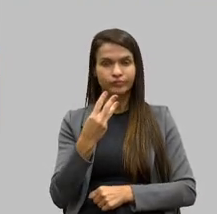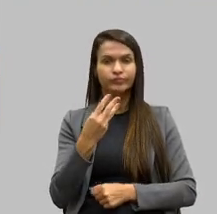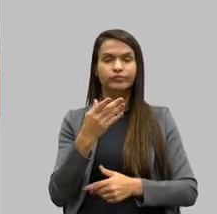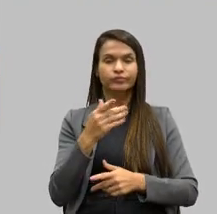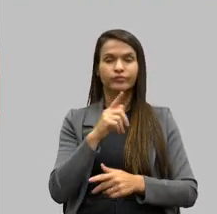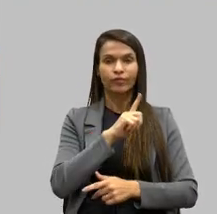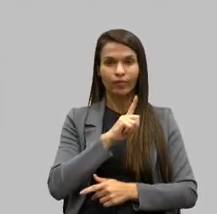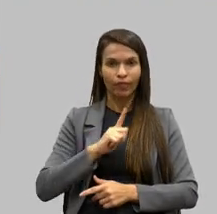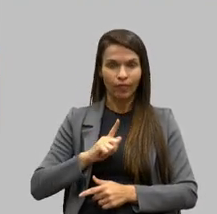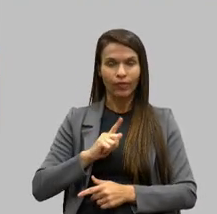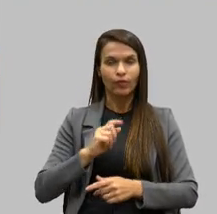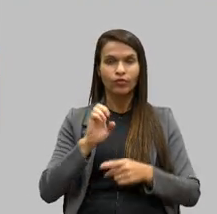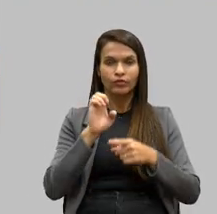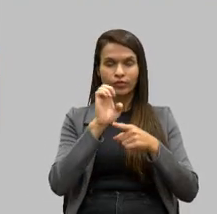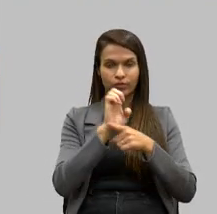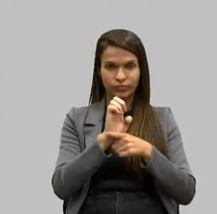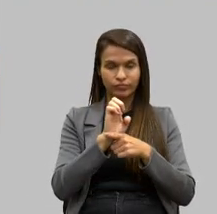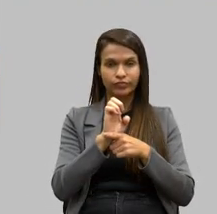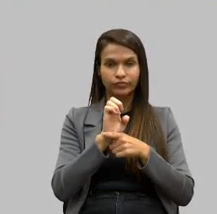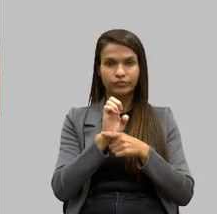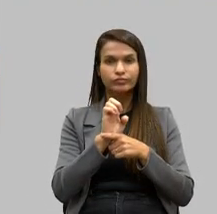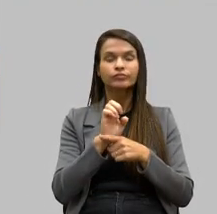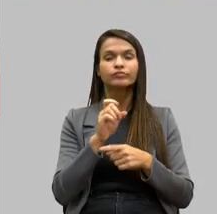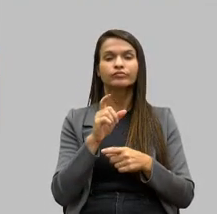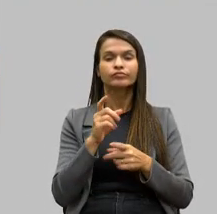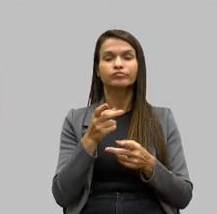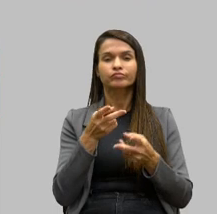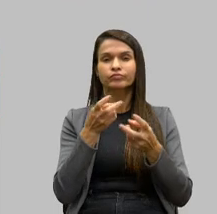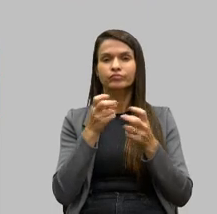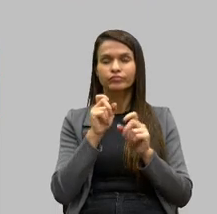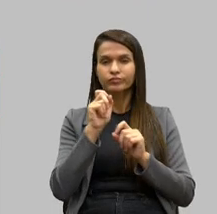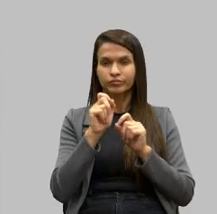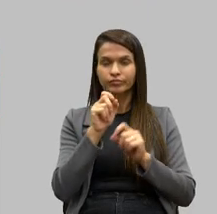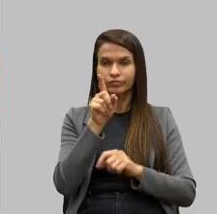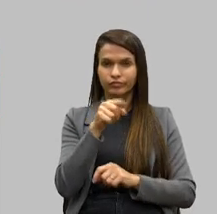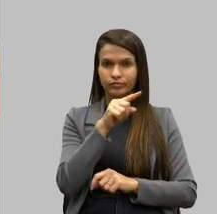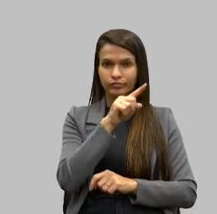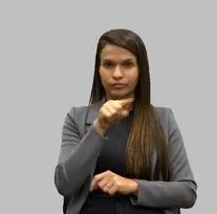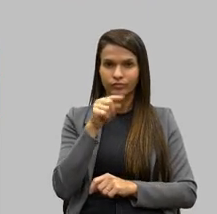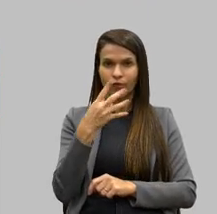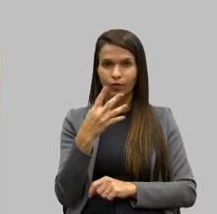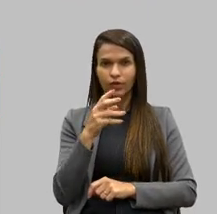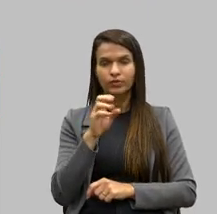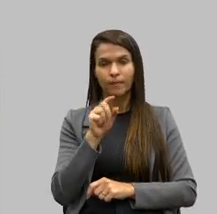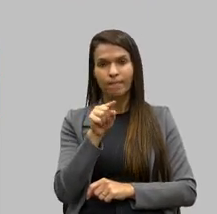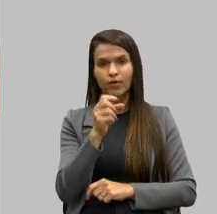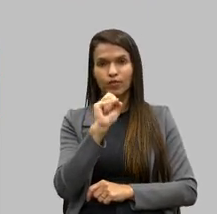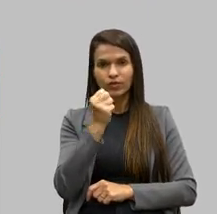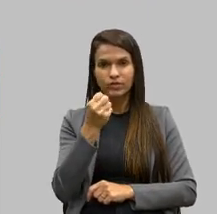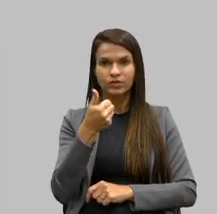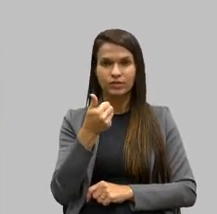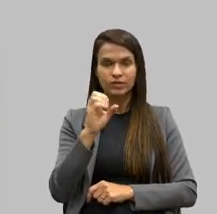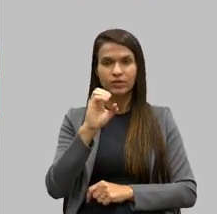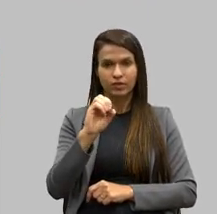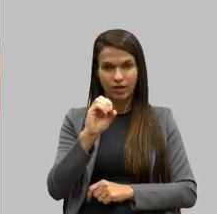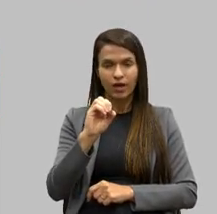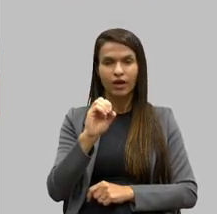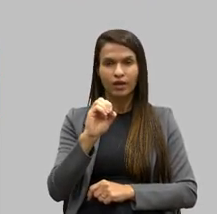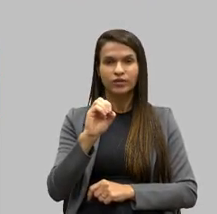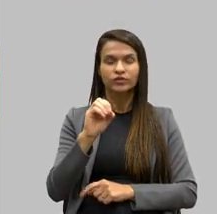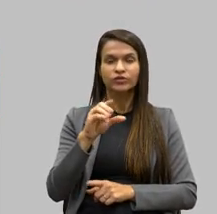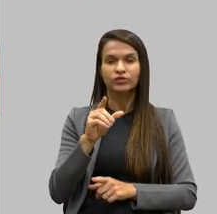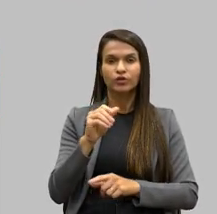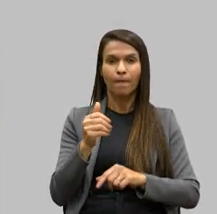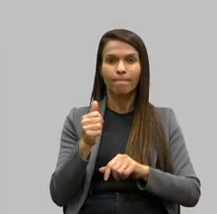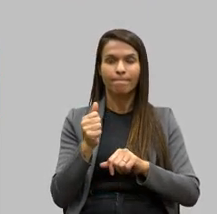Estado e prevê a extinção de 4.810 cargos de professor da educação